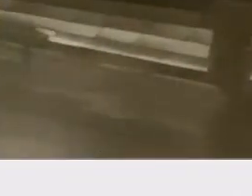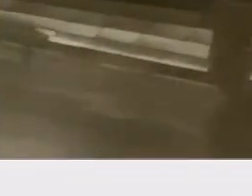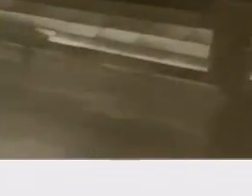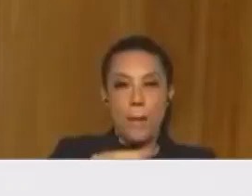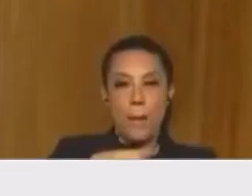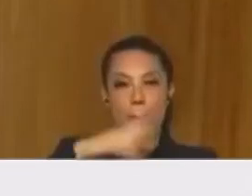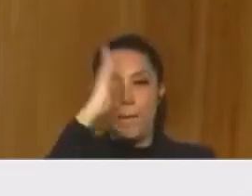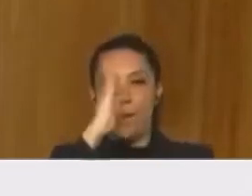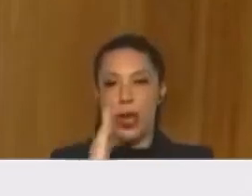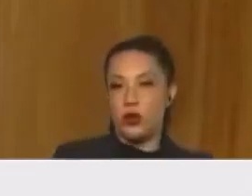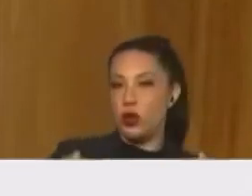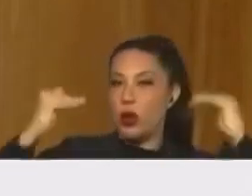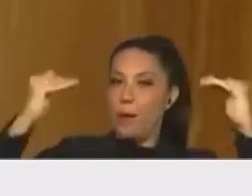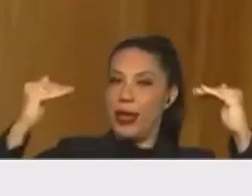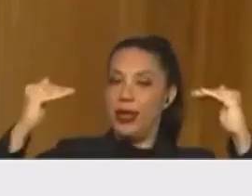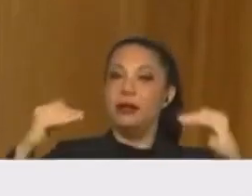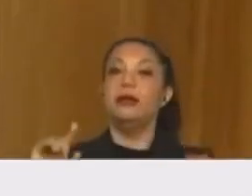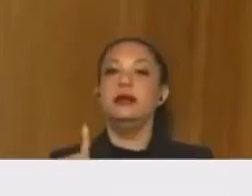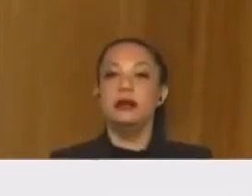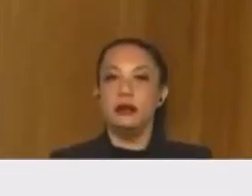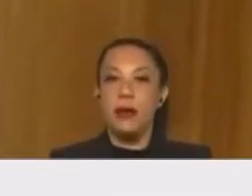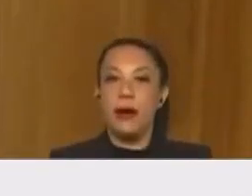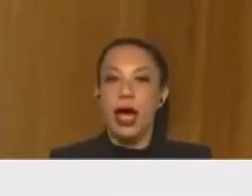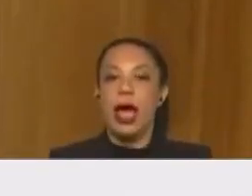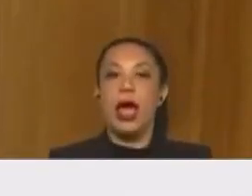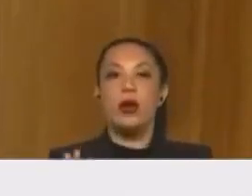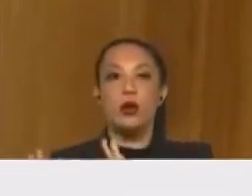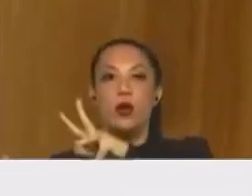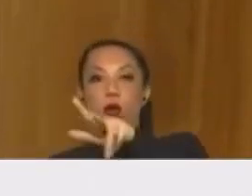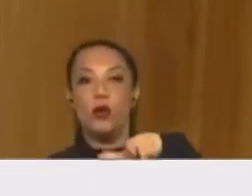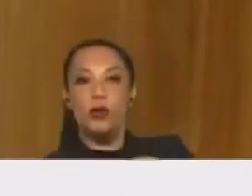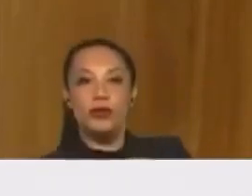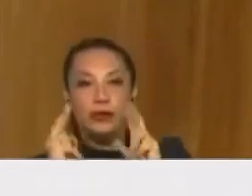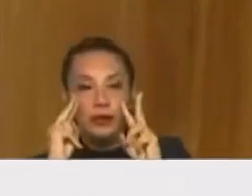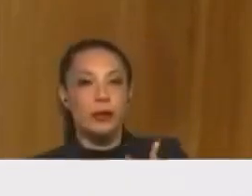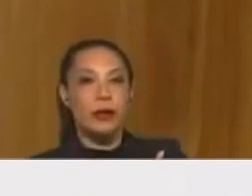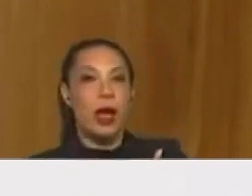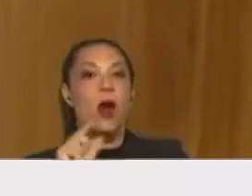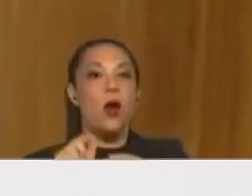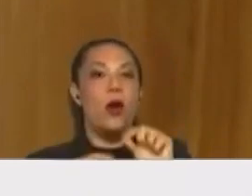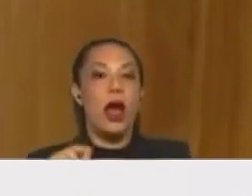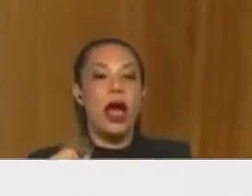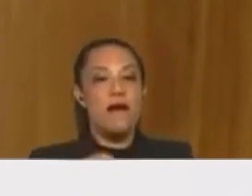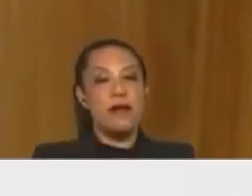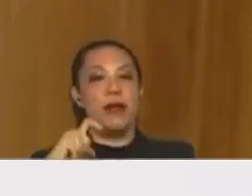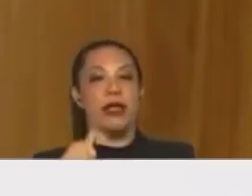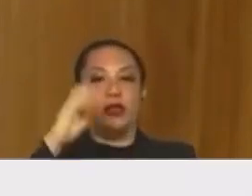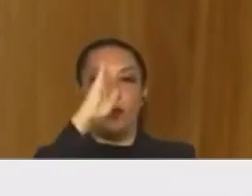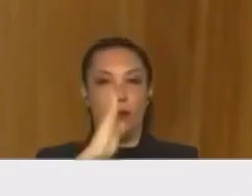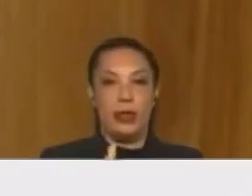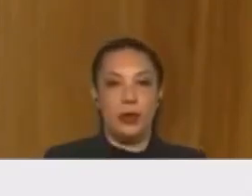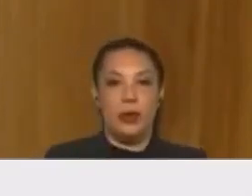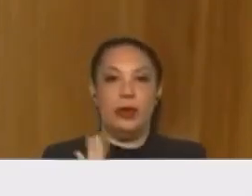queria responder aos questionamentos dos parlamentares, mas ele acabou de acionar o Supremo Tribunal Federal pedindo que ele não seja obrigado